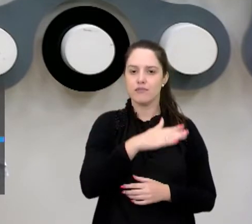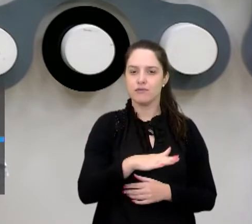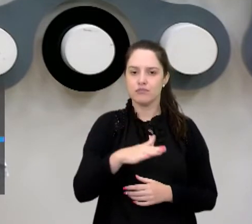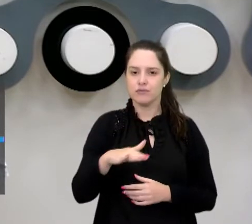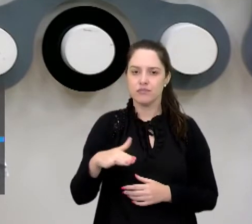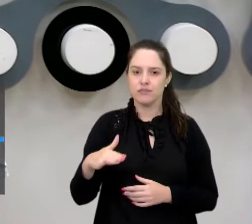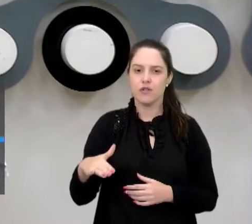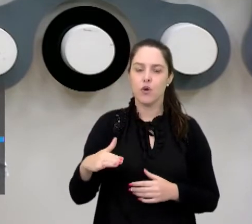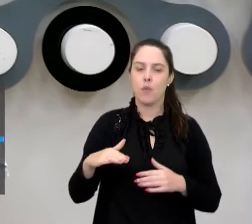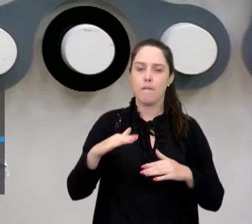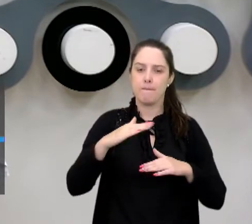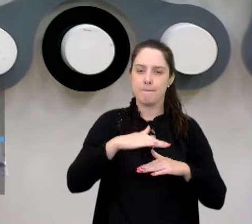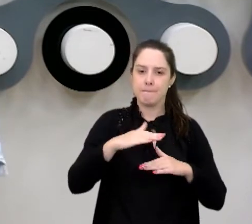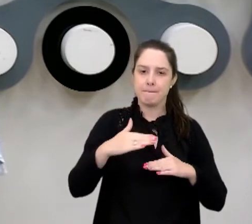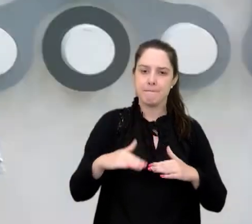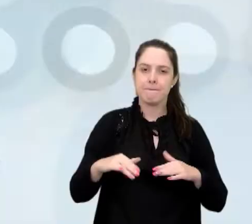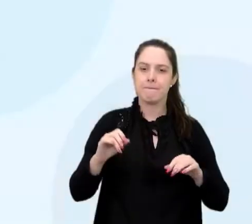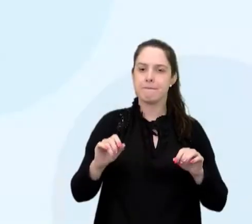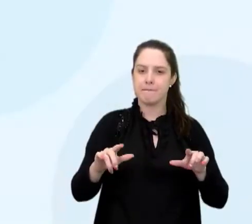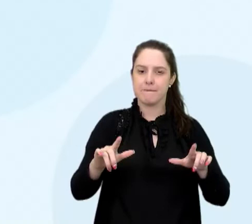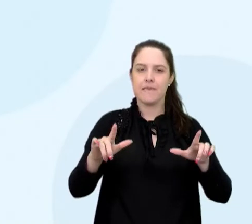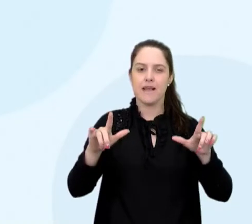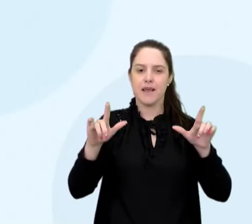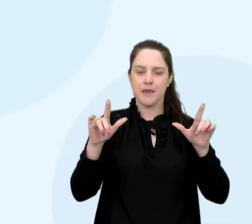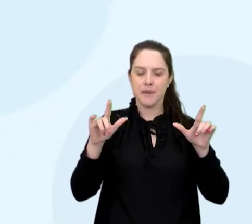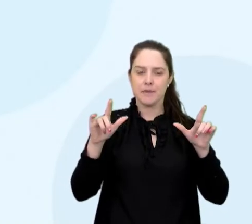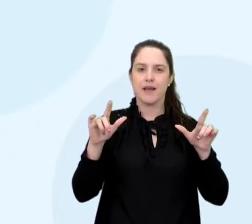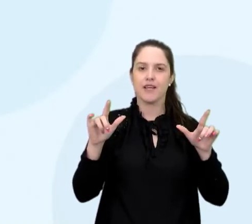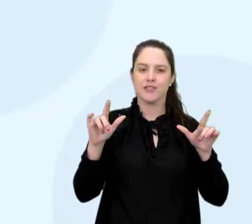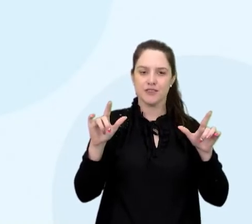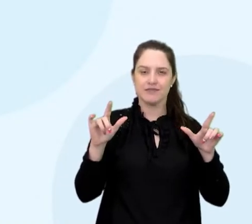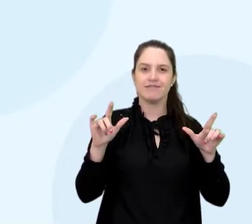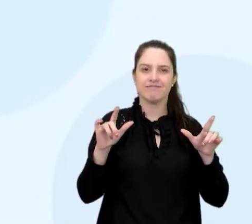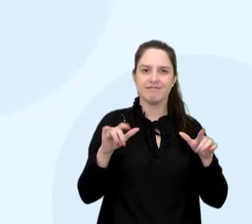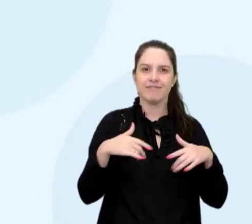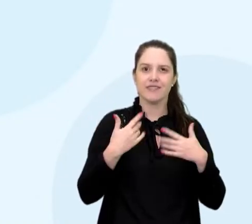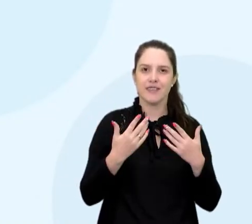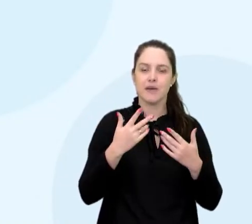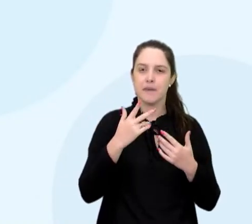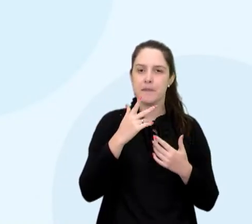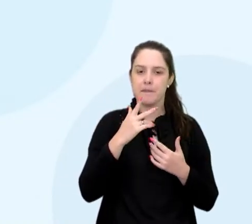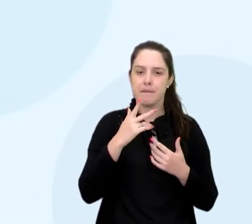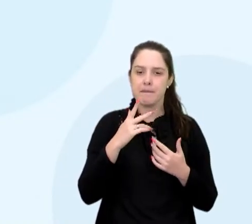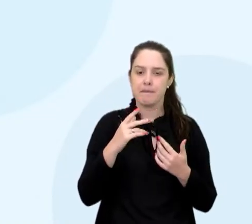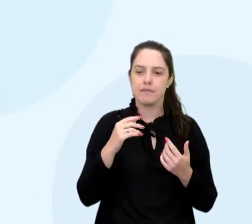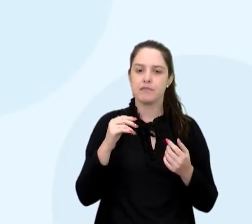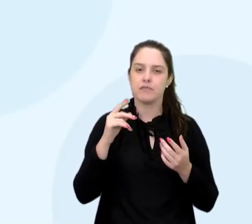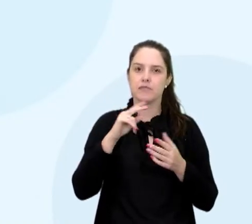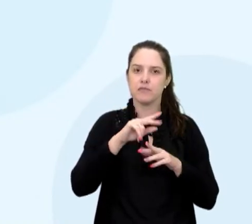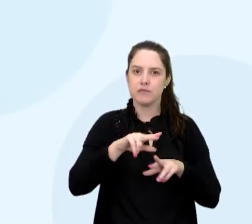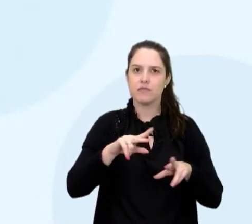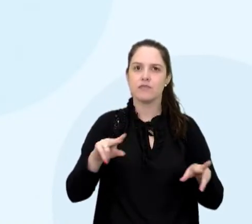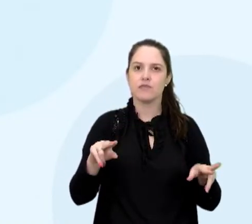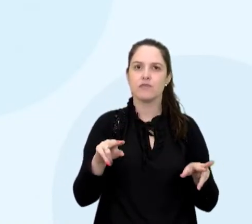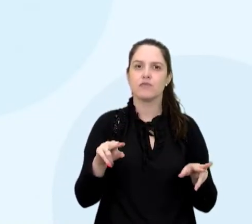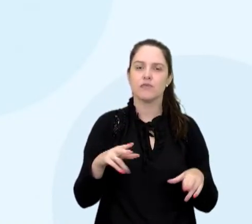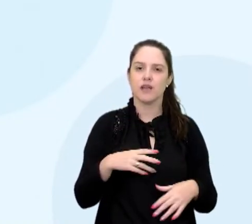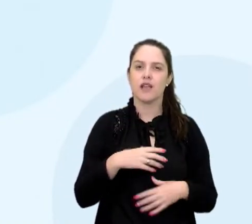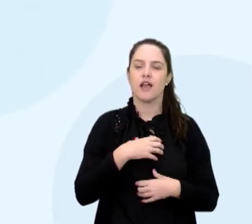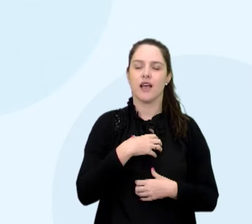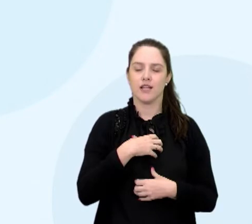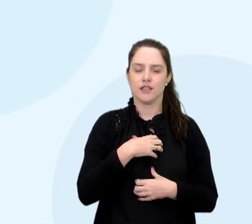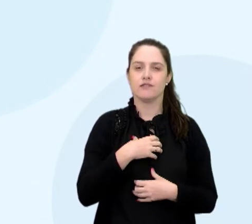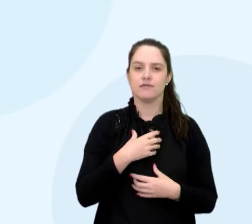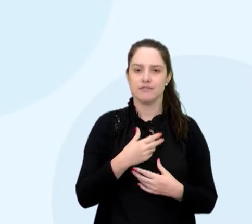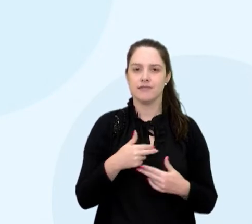só uma árvore, e a imagem, ela contradiz, né? Essa fala minimista, essa fala relativizada, porque a imagem, ela mostra que o problema